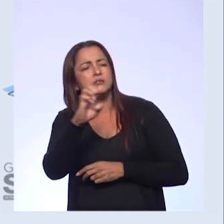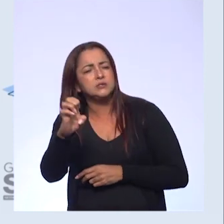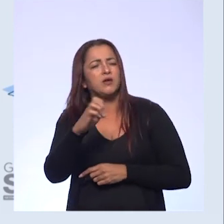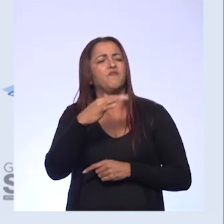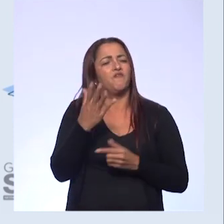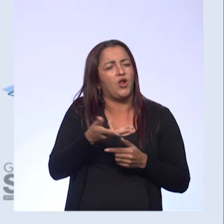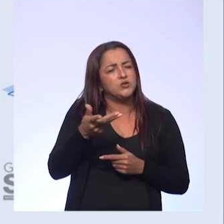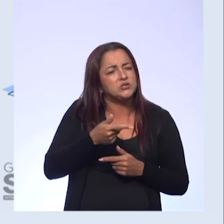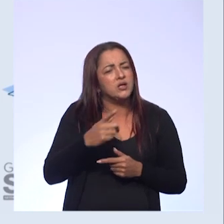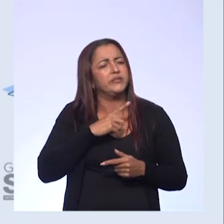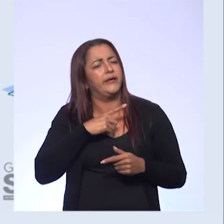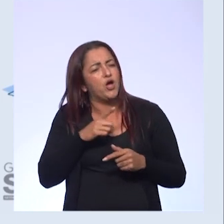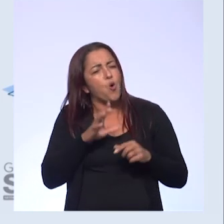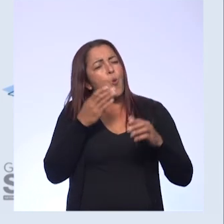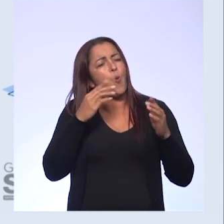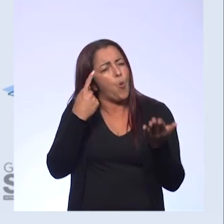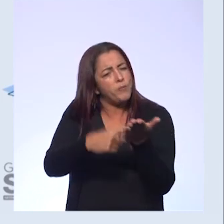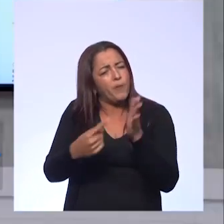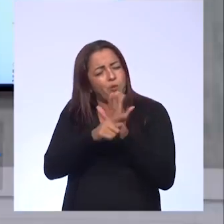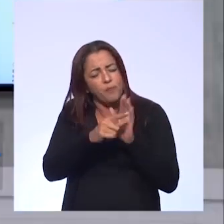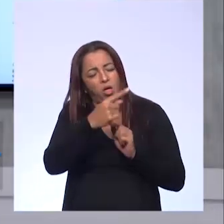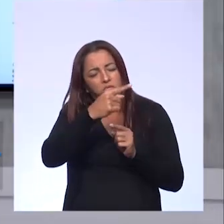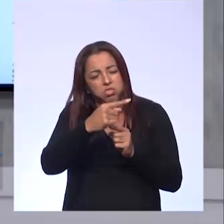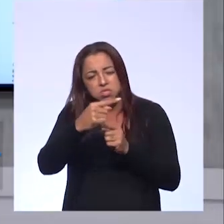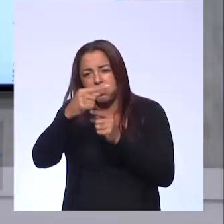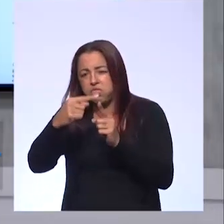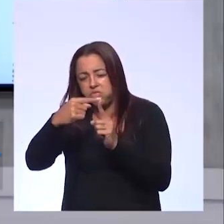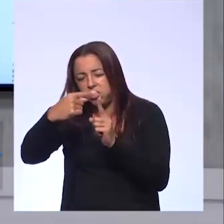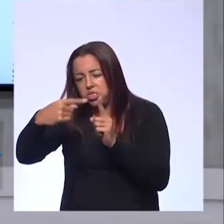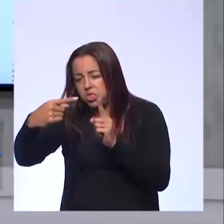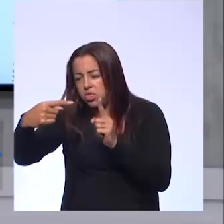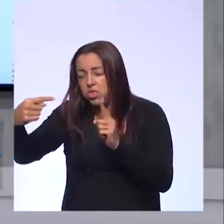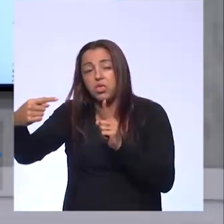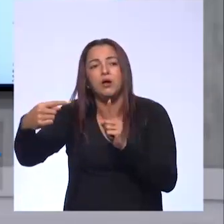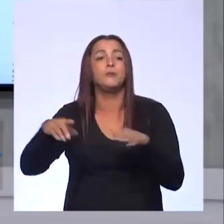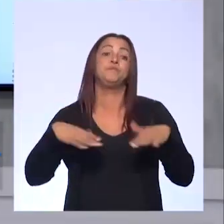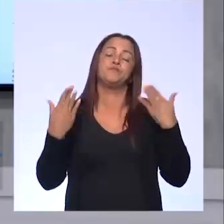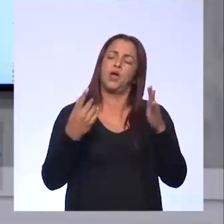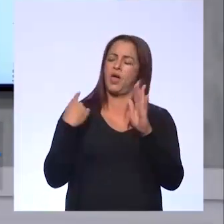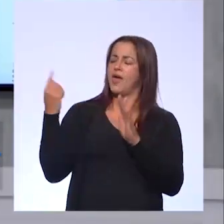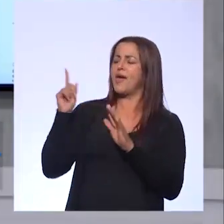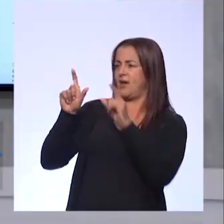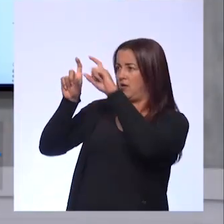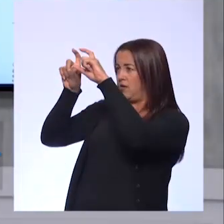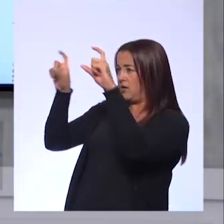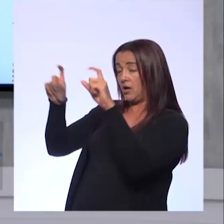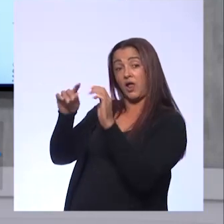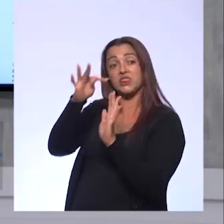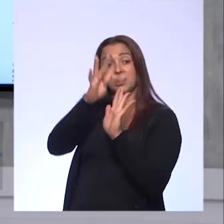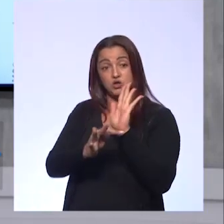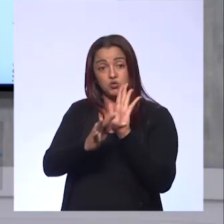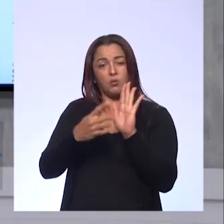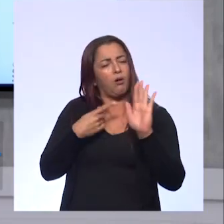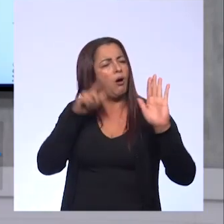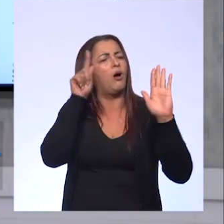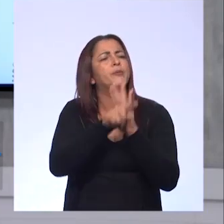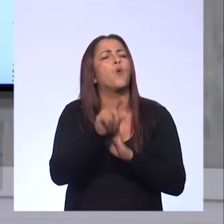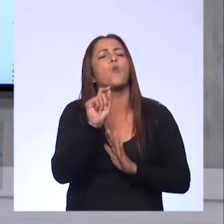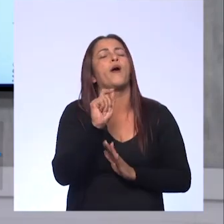velocidade e comprimento da onda galera um questionamento para nós